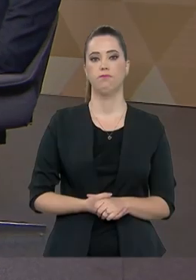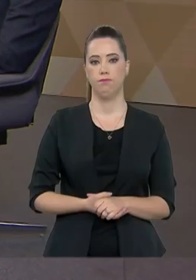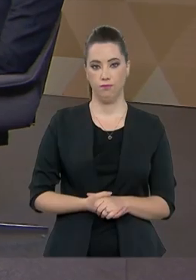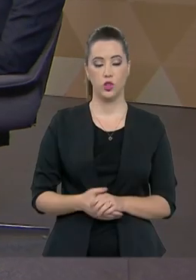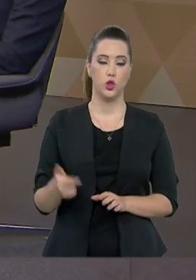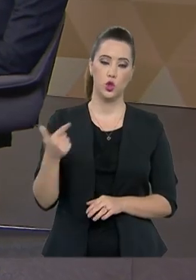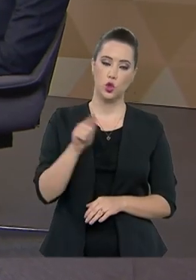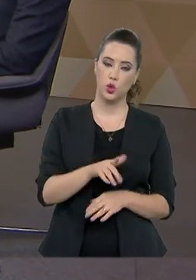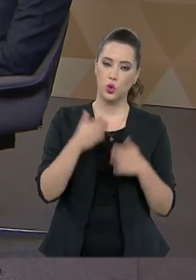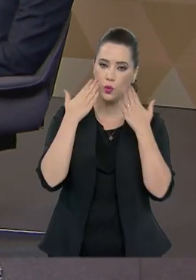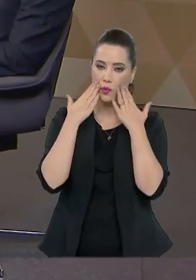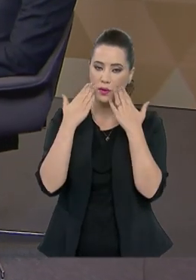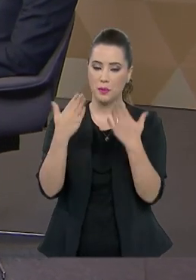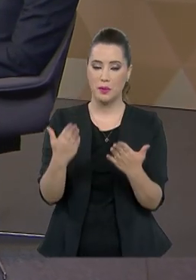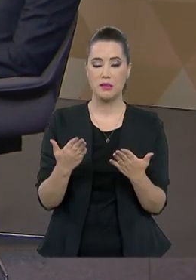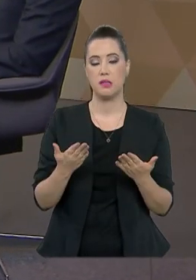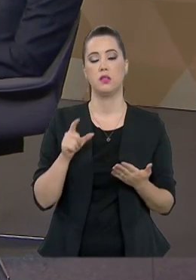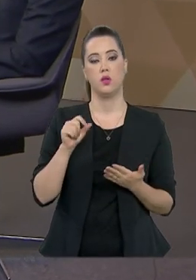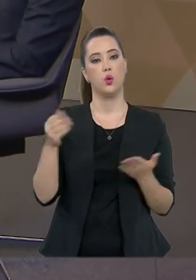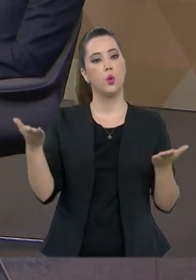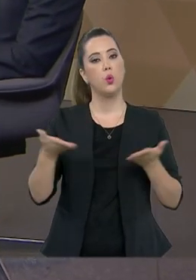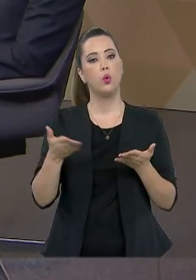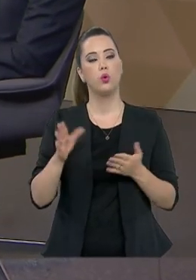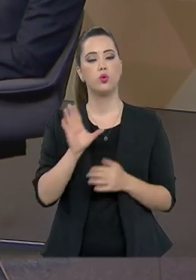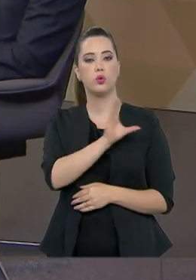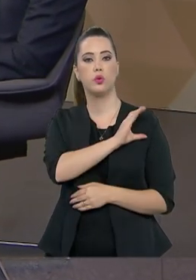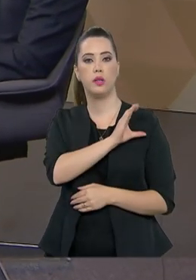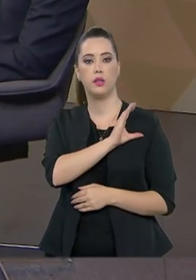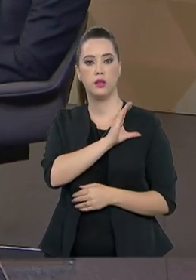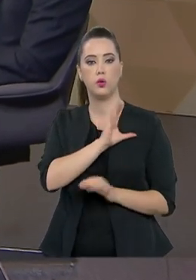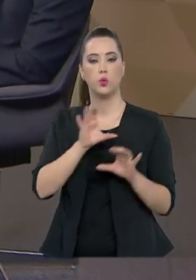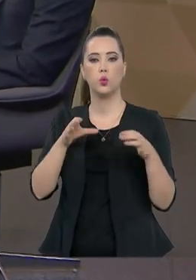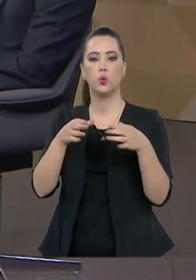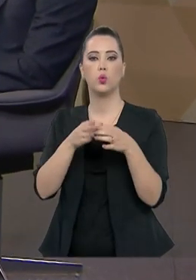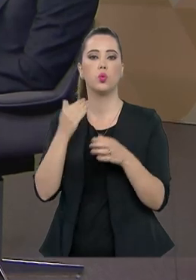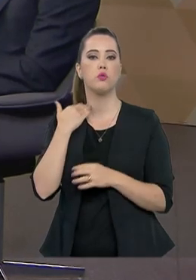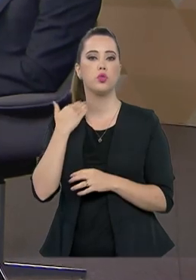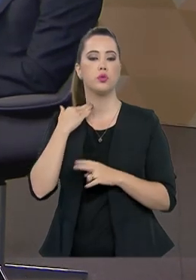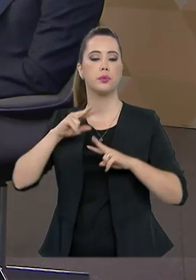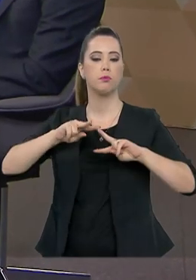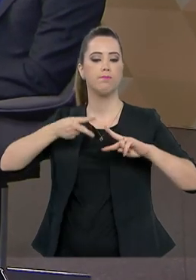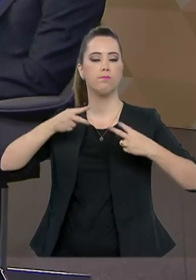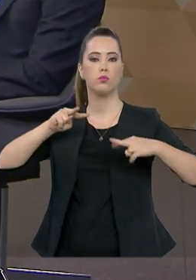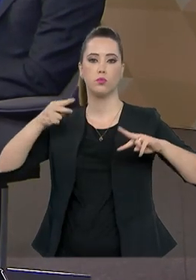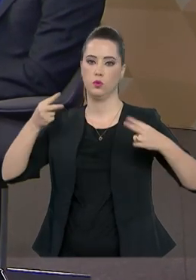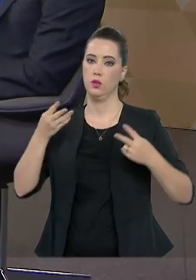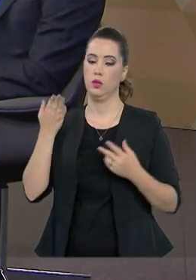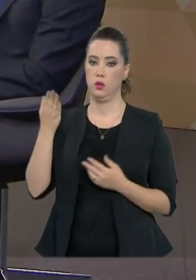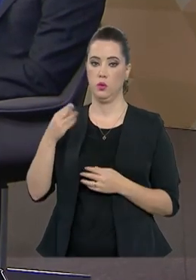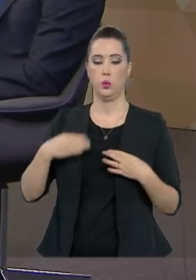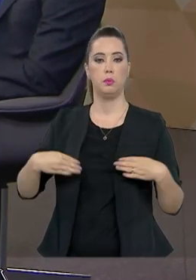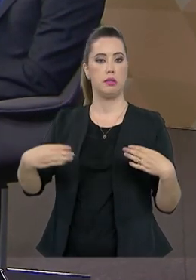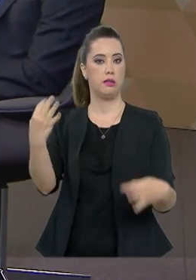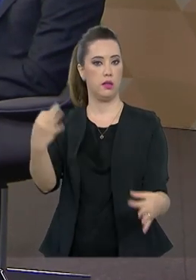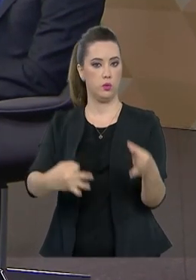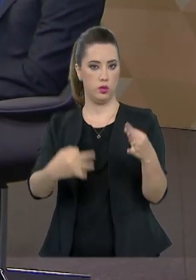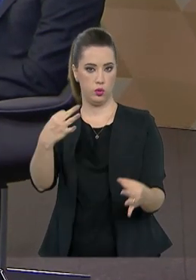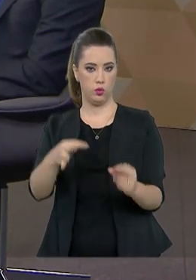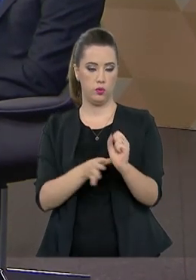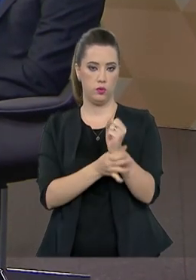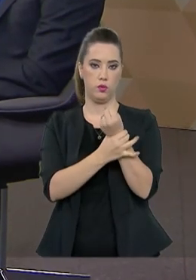De volta com o Brasil em Pauta, hoje com o coordenador da Rede Integrada de Bancos de Perfis Genéticos do Ministério da Justiça e